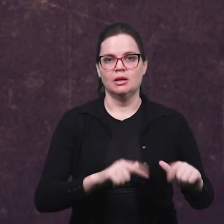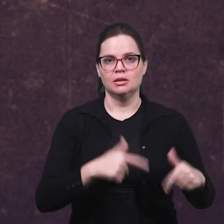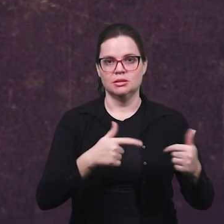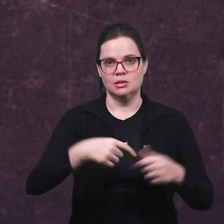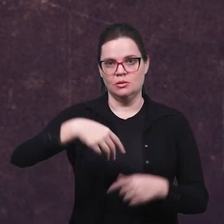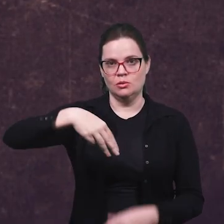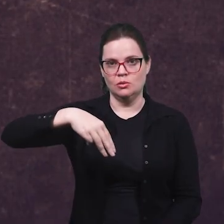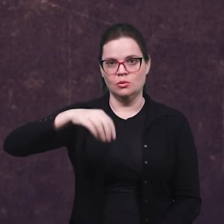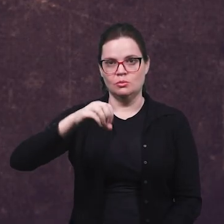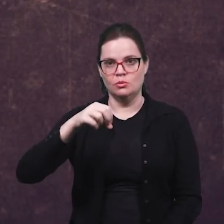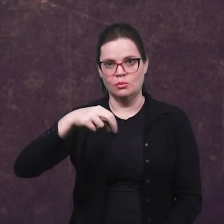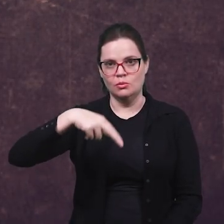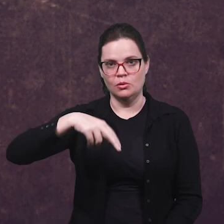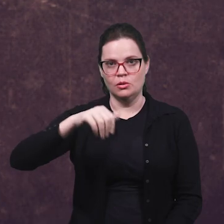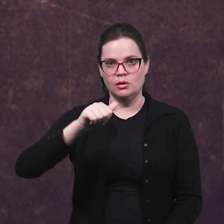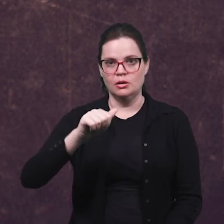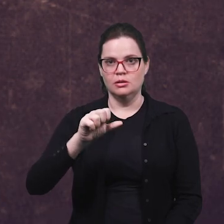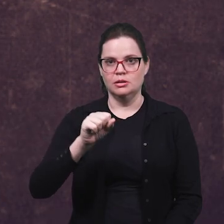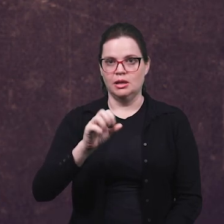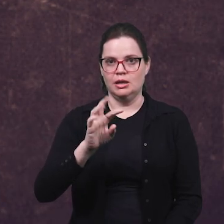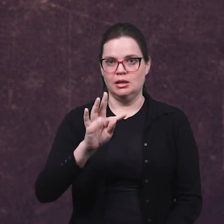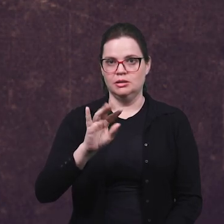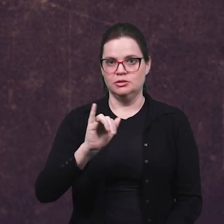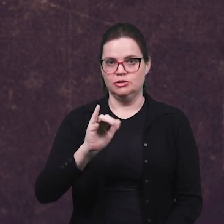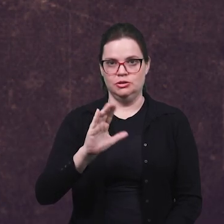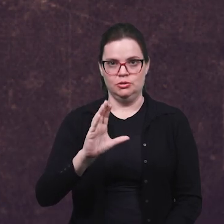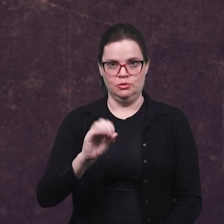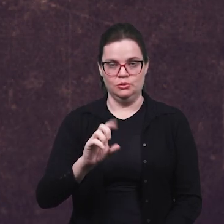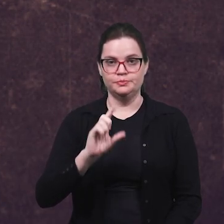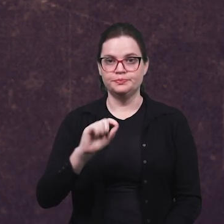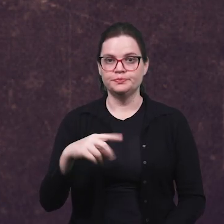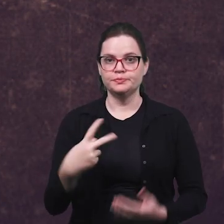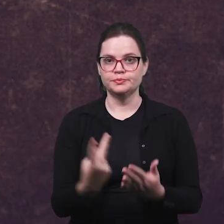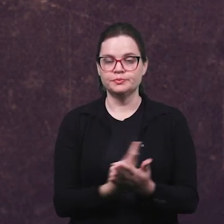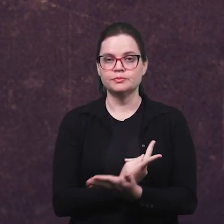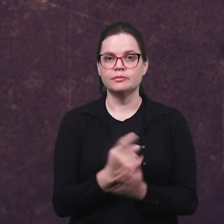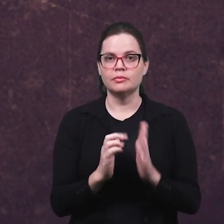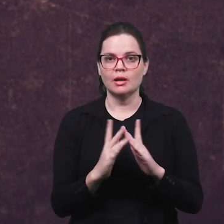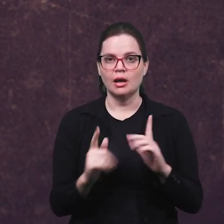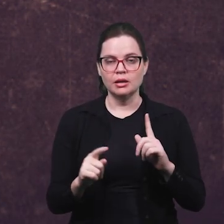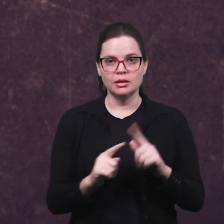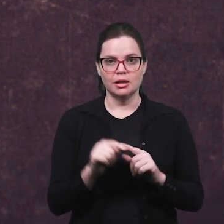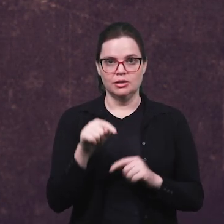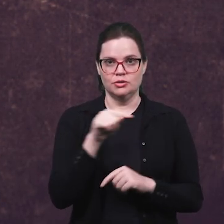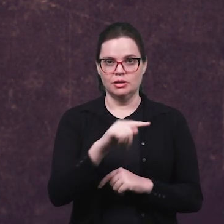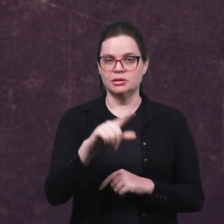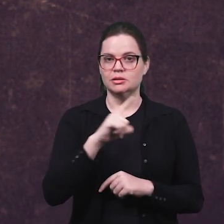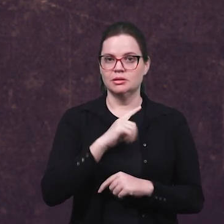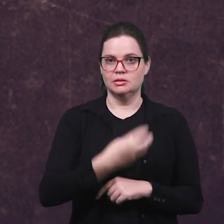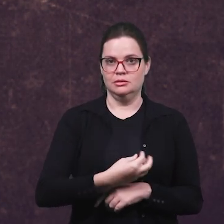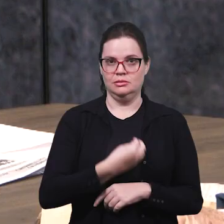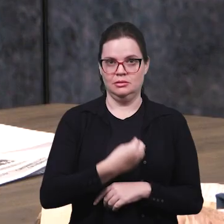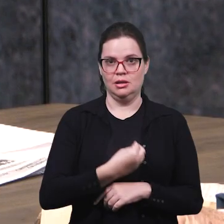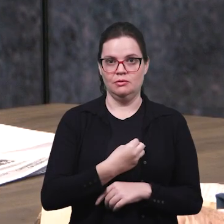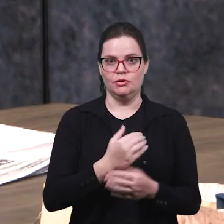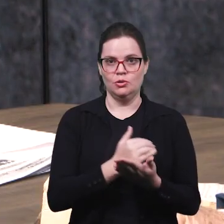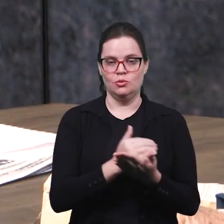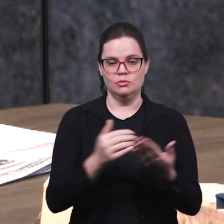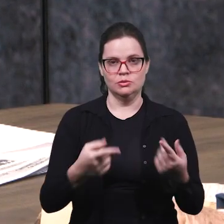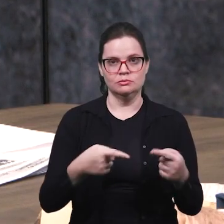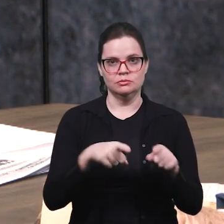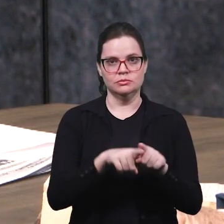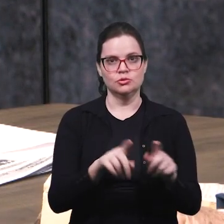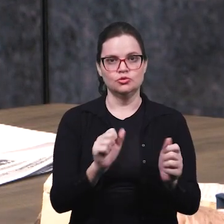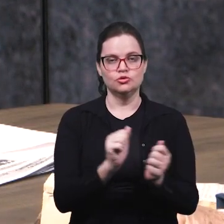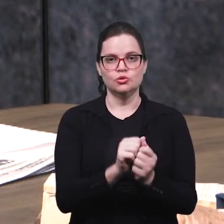A igreja, à medida que ela se empoderou do ponto de vista político, do ponto de vista econômico, a igreja deixou